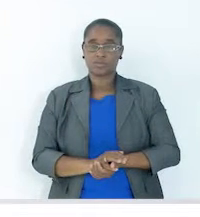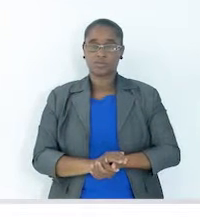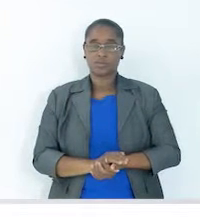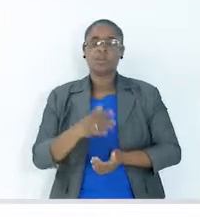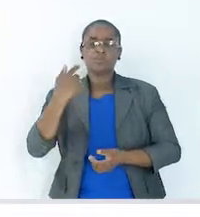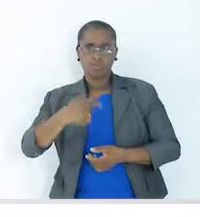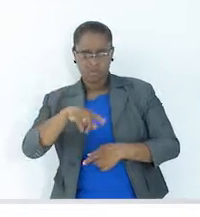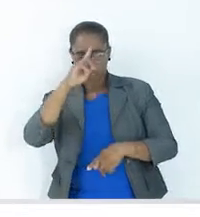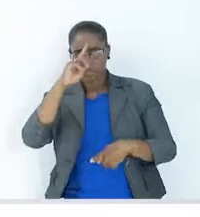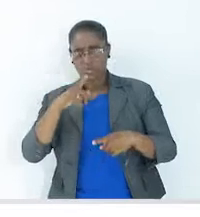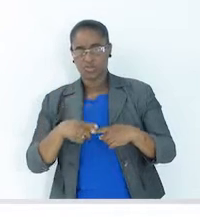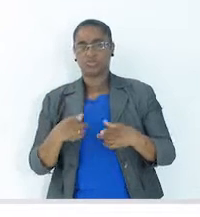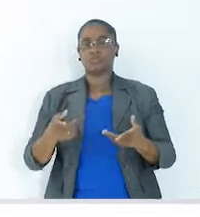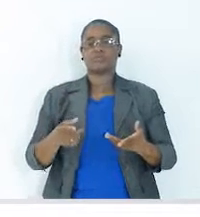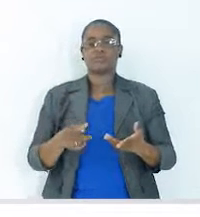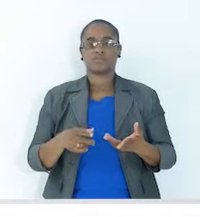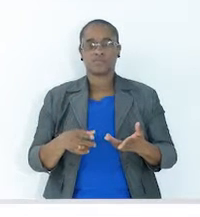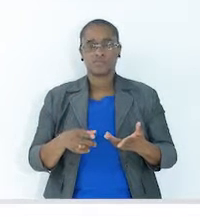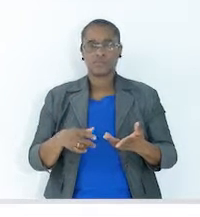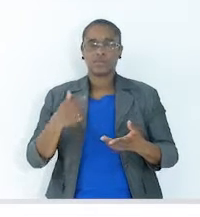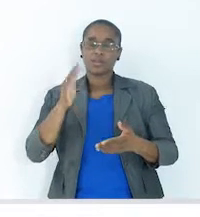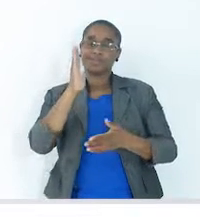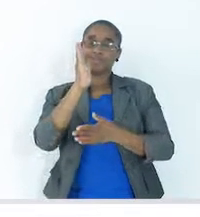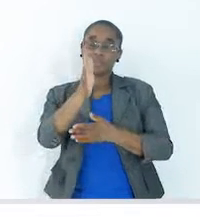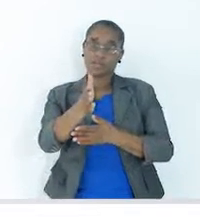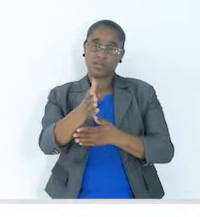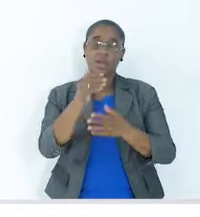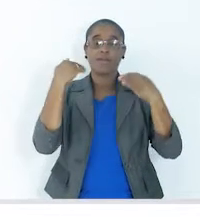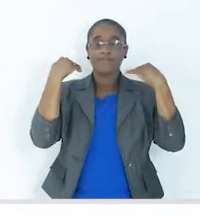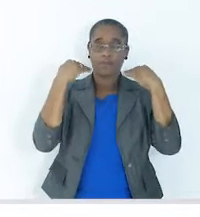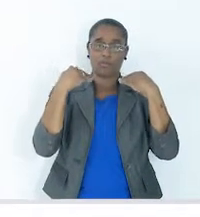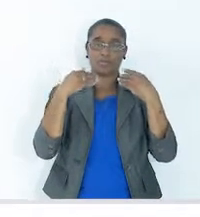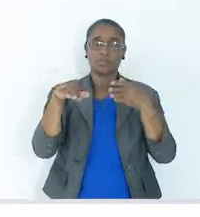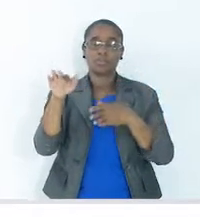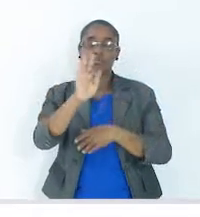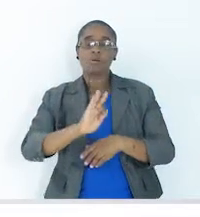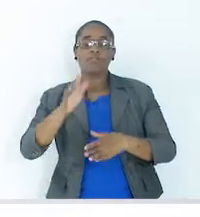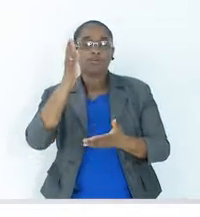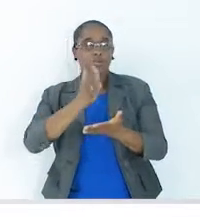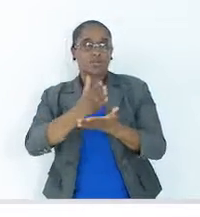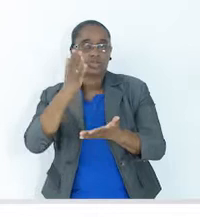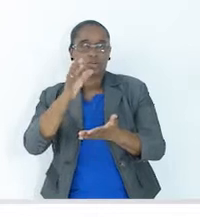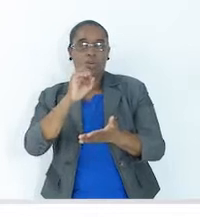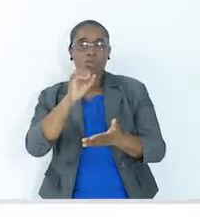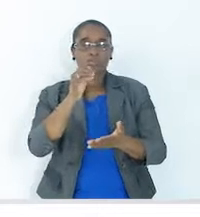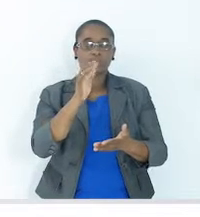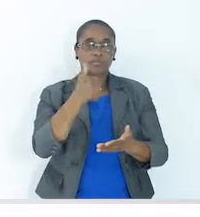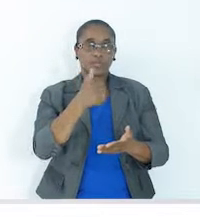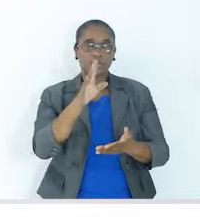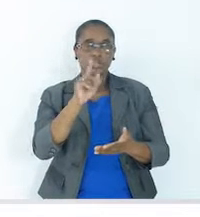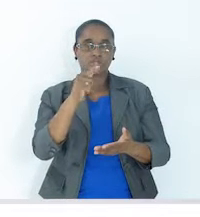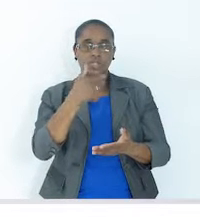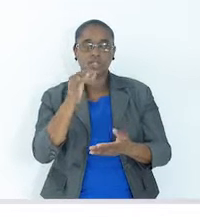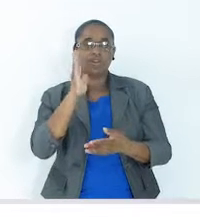Tem um objetivo que é direcionar a informação de uma forma só, então é objetivo, vai direto ao assunto, sem